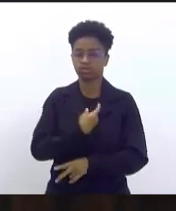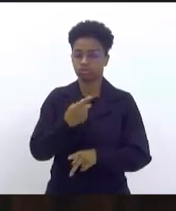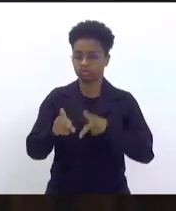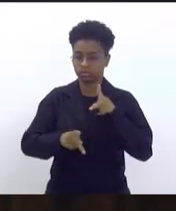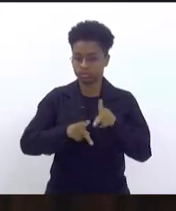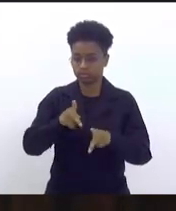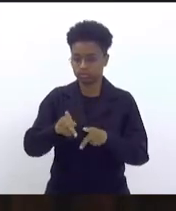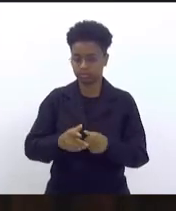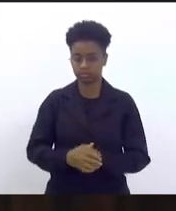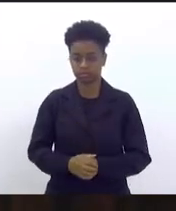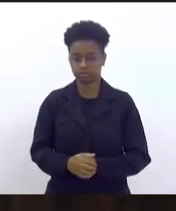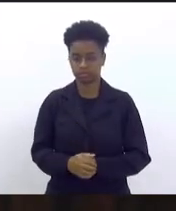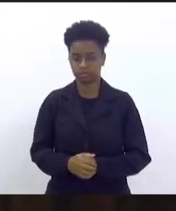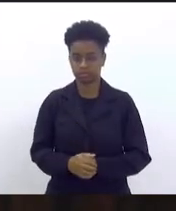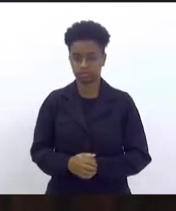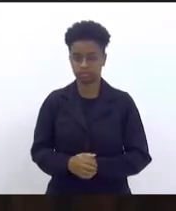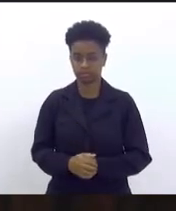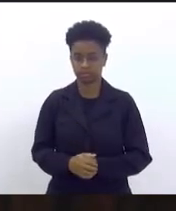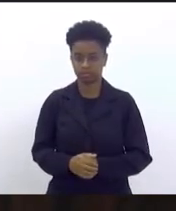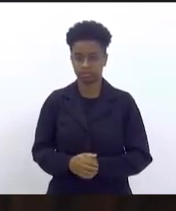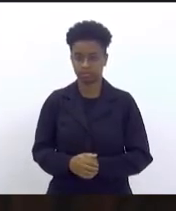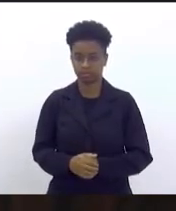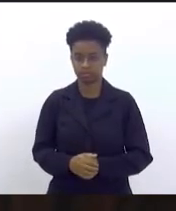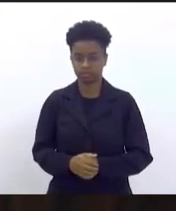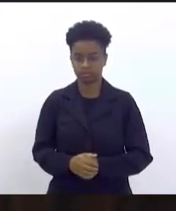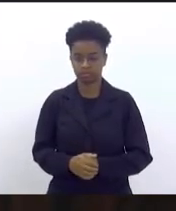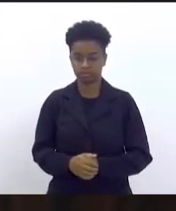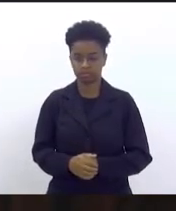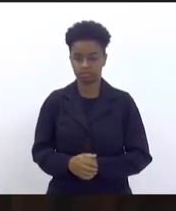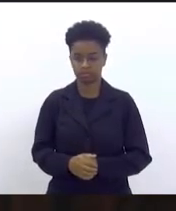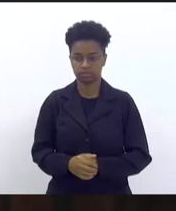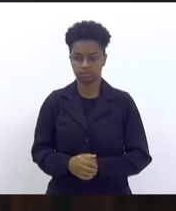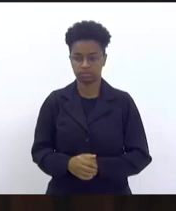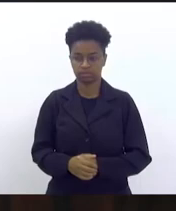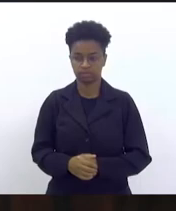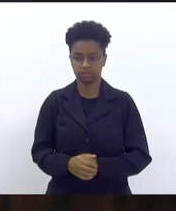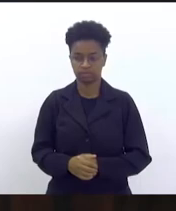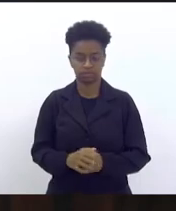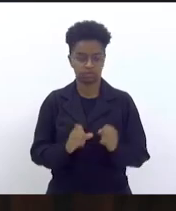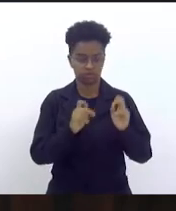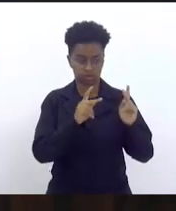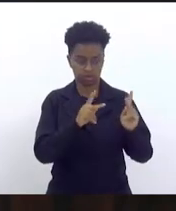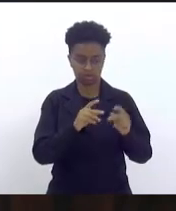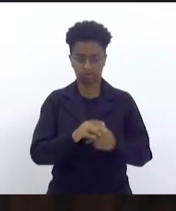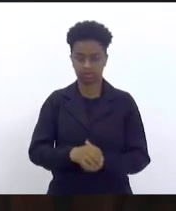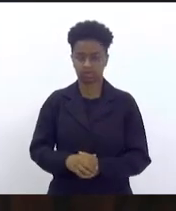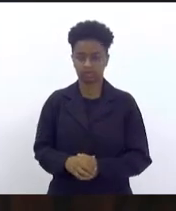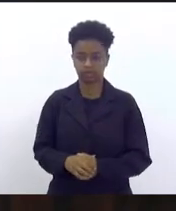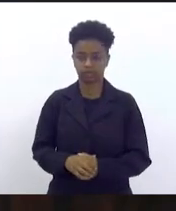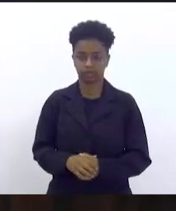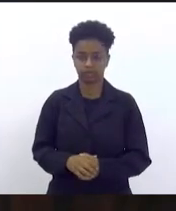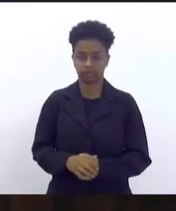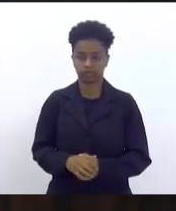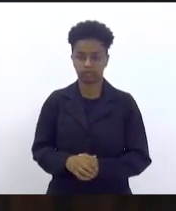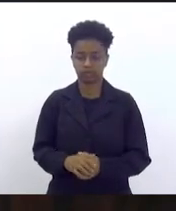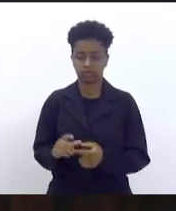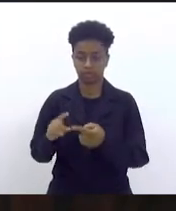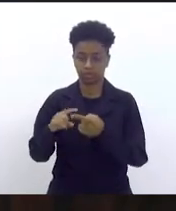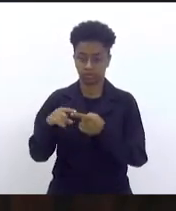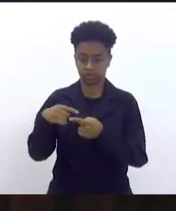para fazer uma explanação Tá ok eu vou daqui a pouco